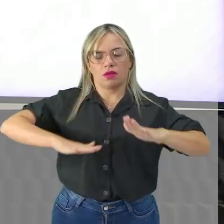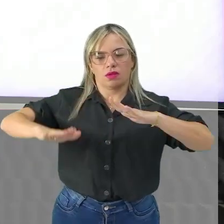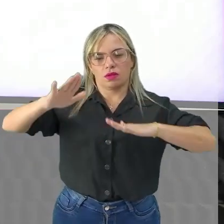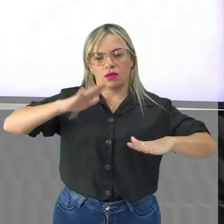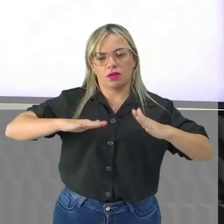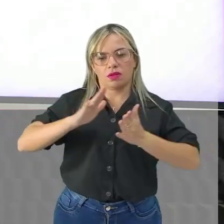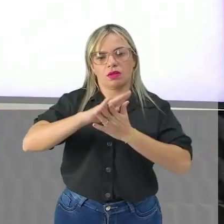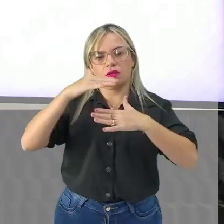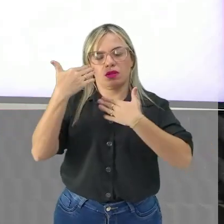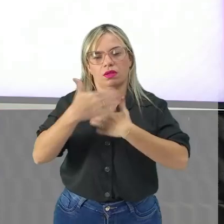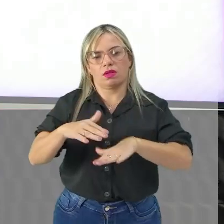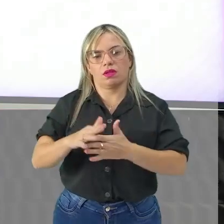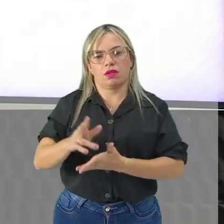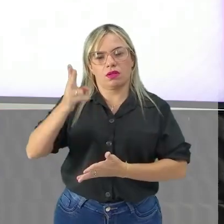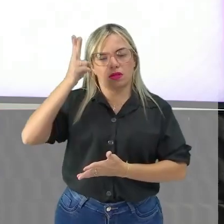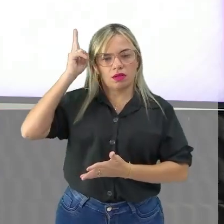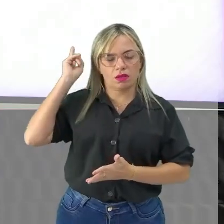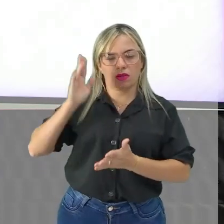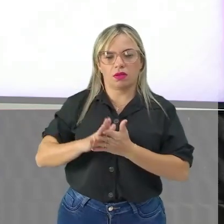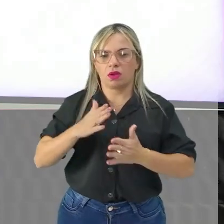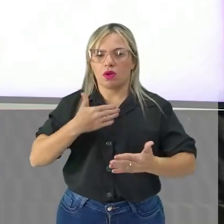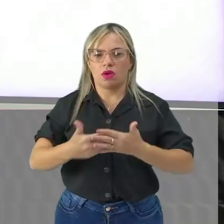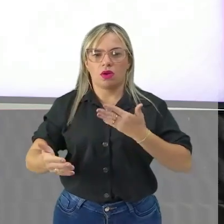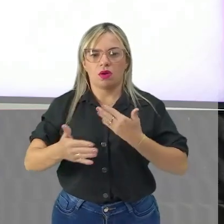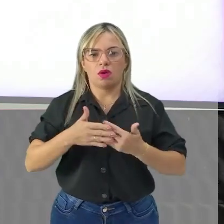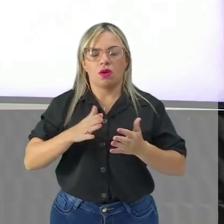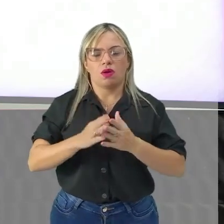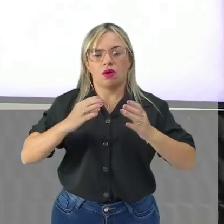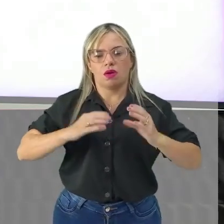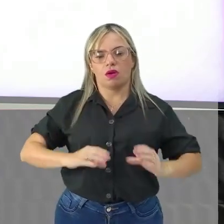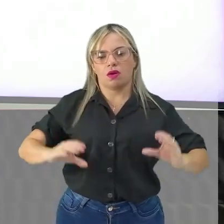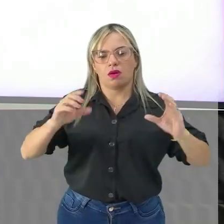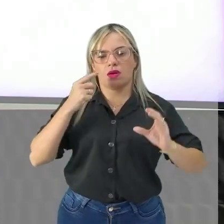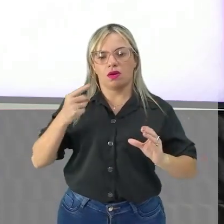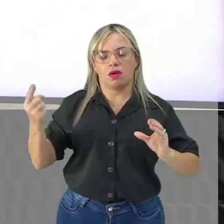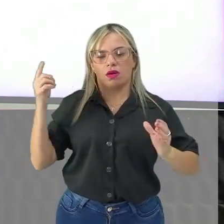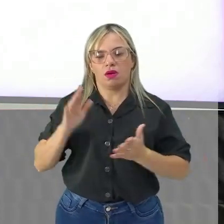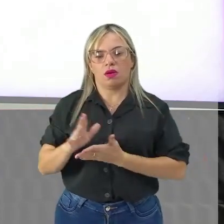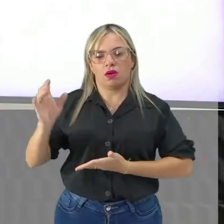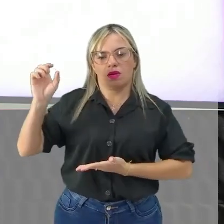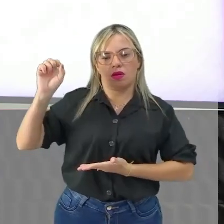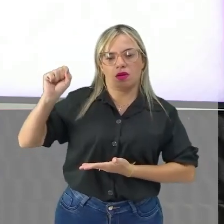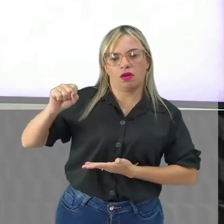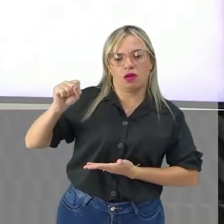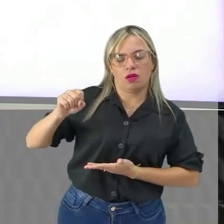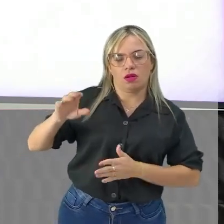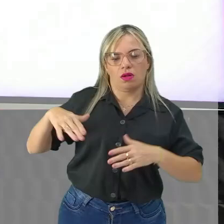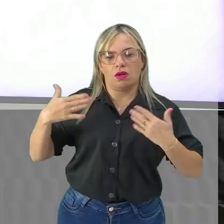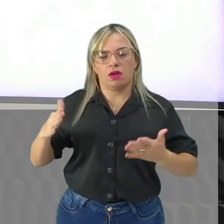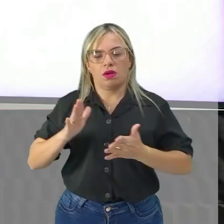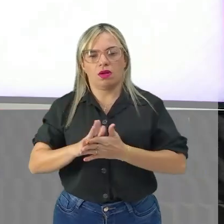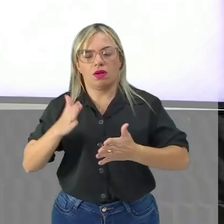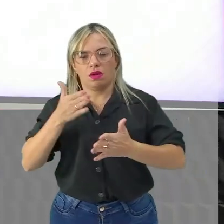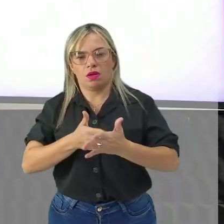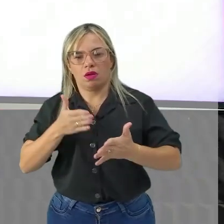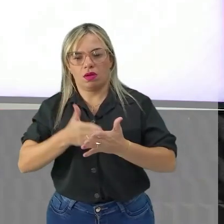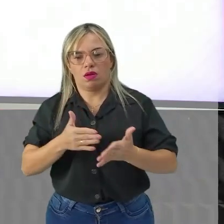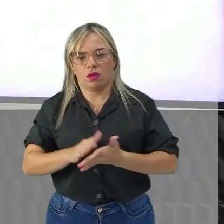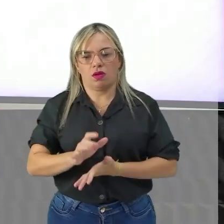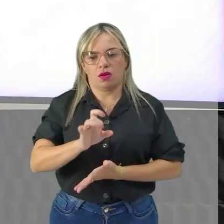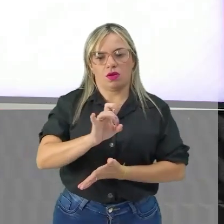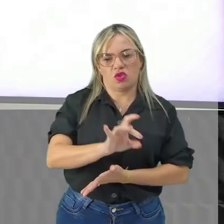em provas de vestibular, provas de qualquer concurso, com essas afirmações que limitam, né?